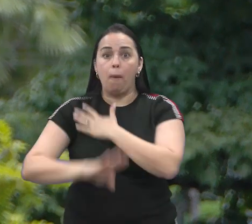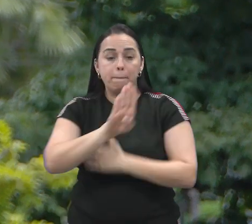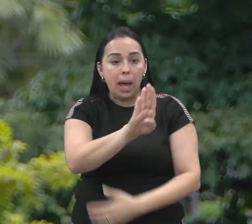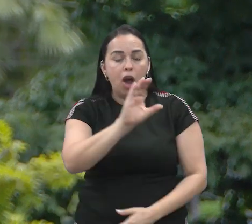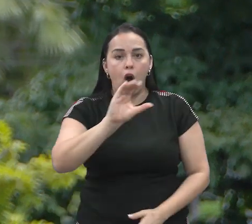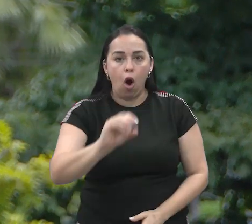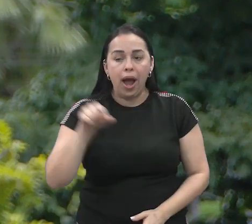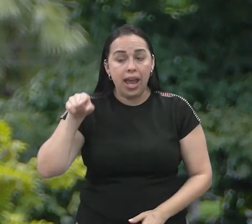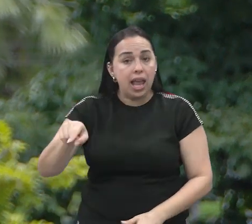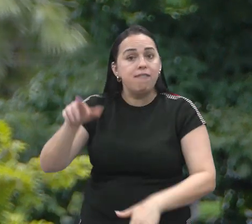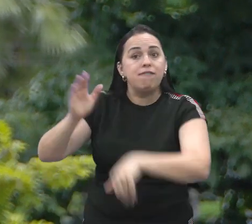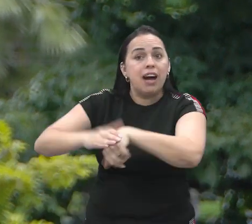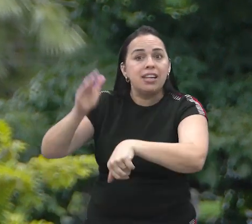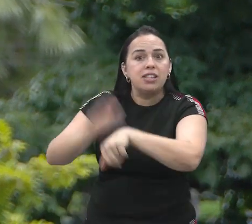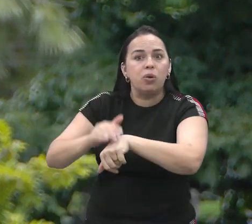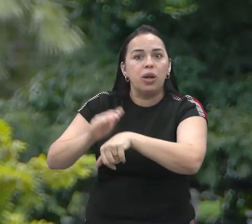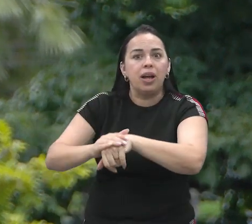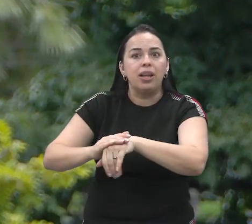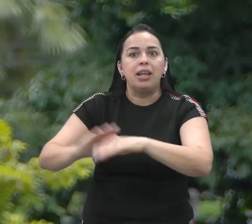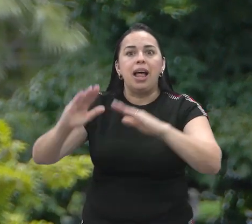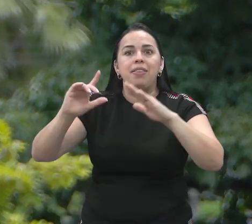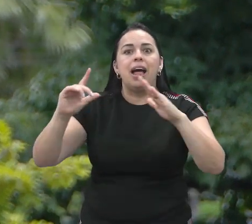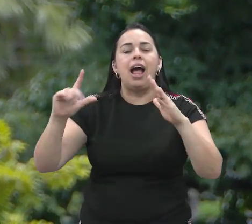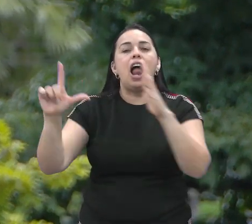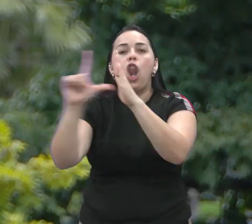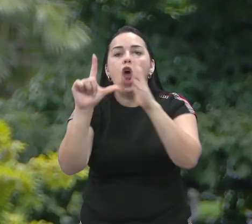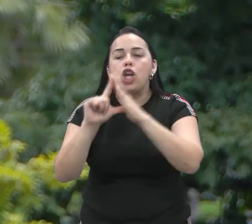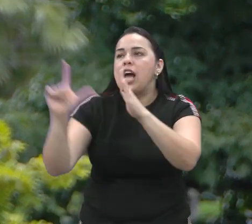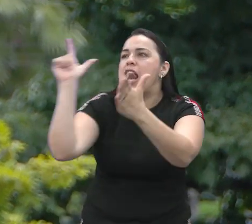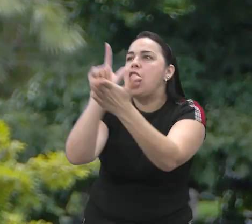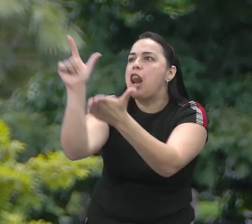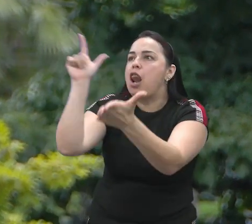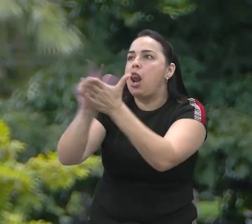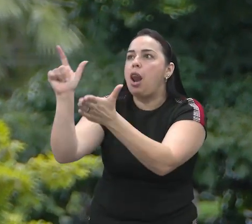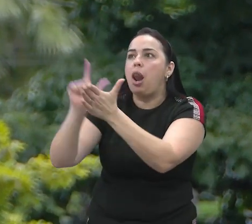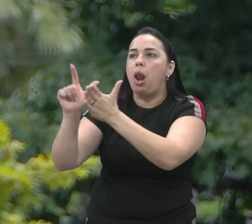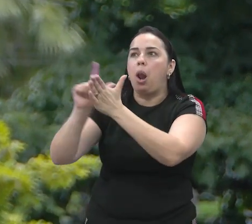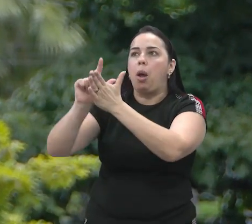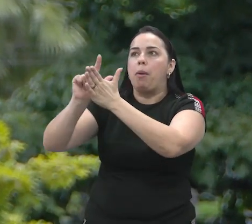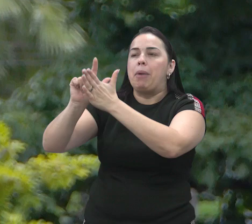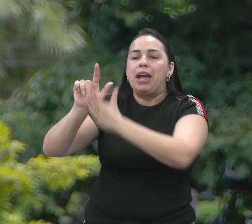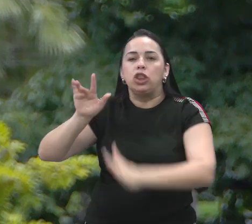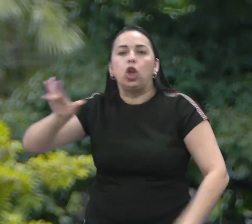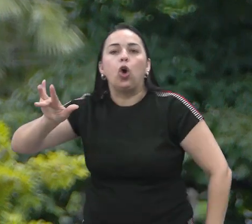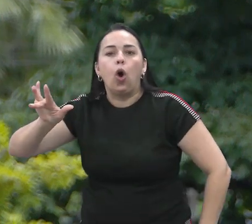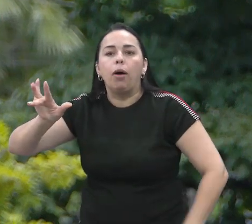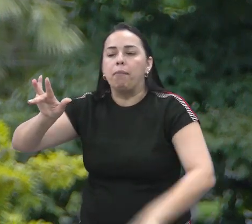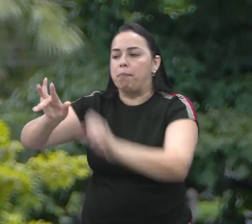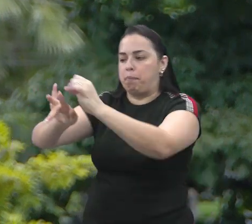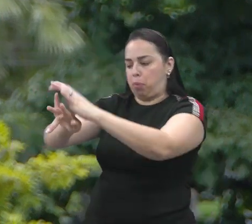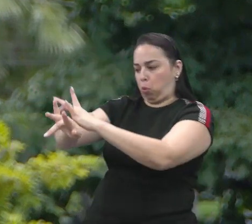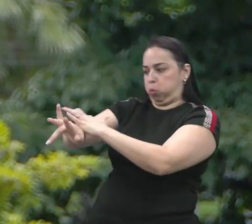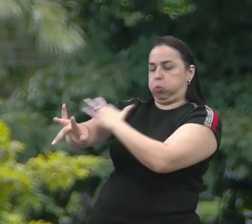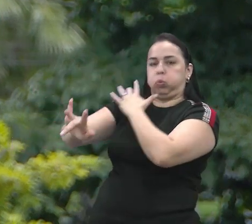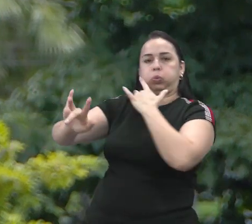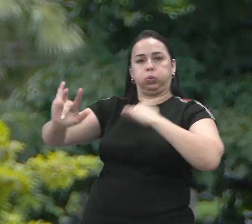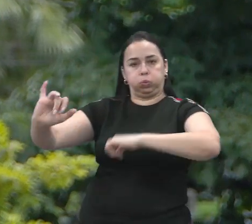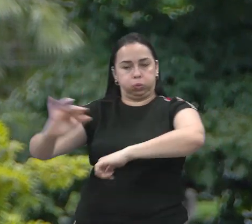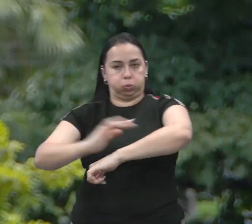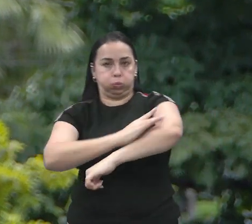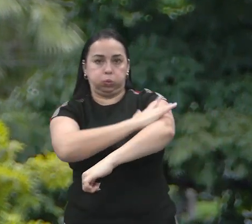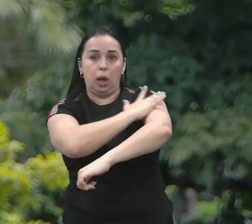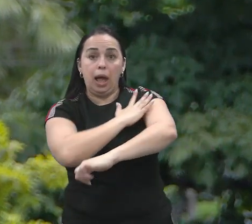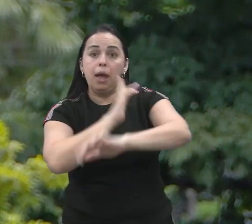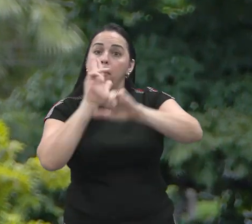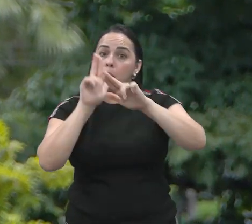de ocorrência, ele realizava a limpeza da fachada de uma loja quando encostou em um extensor de alta tensão. O